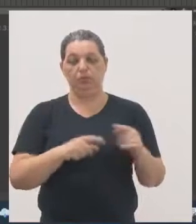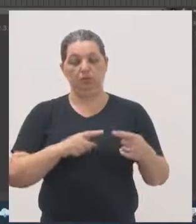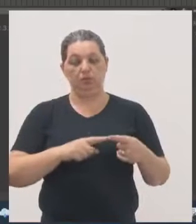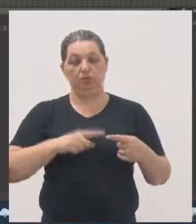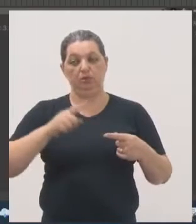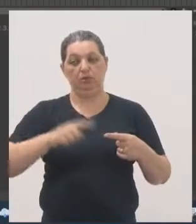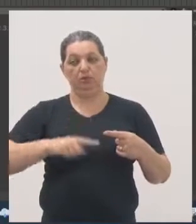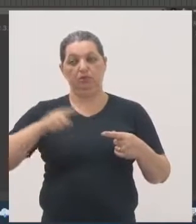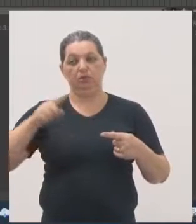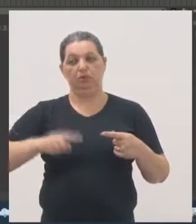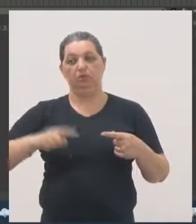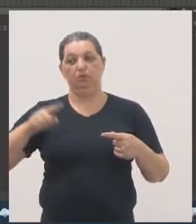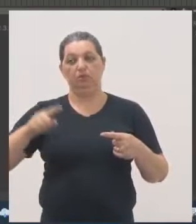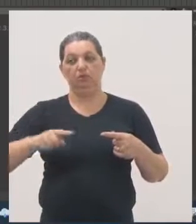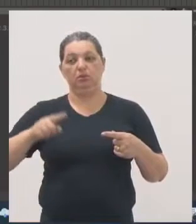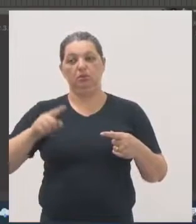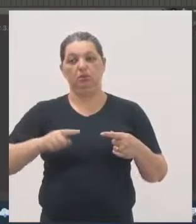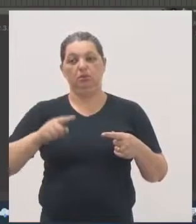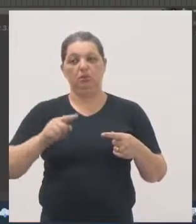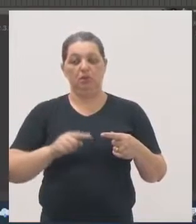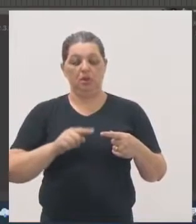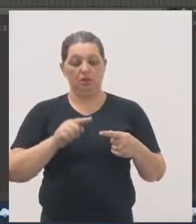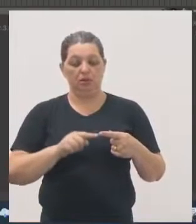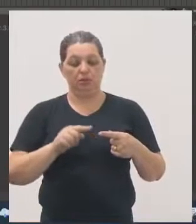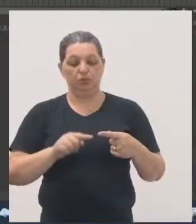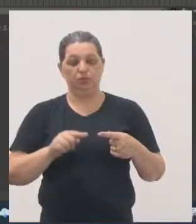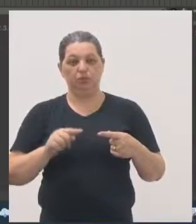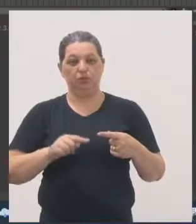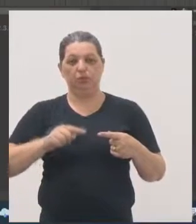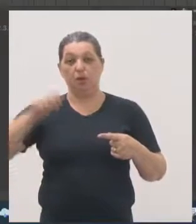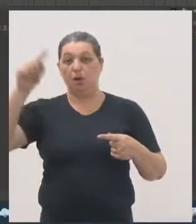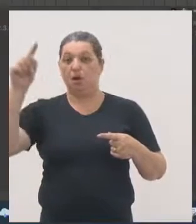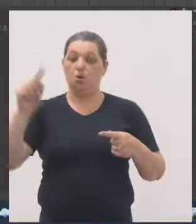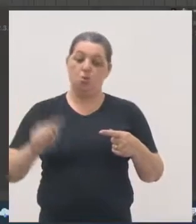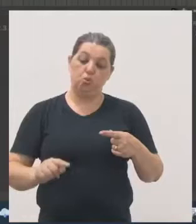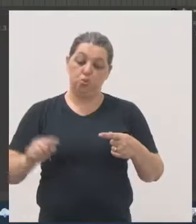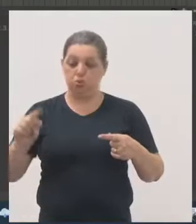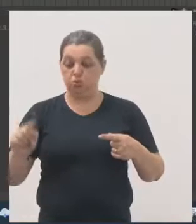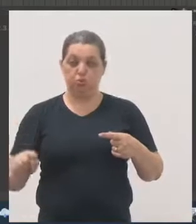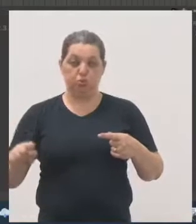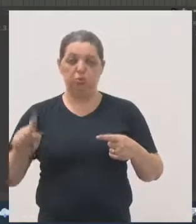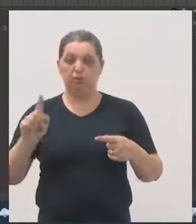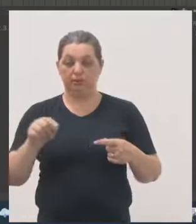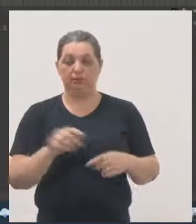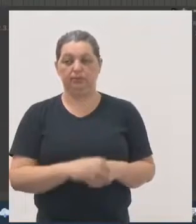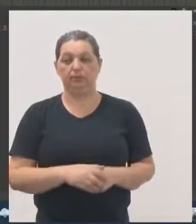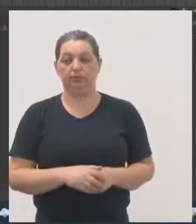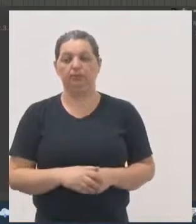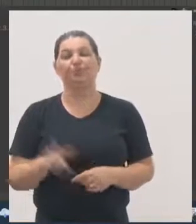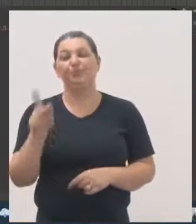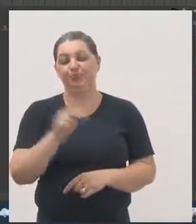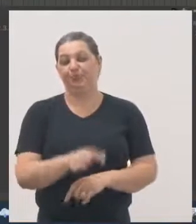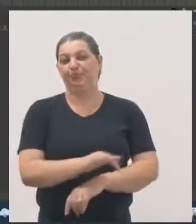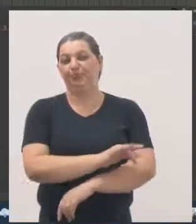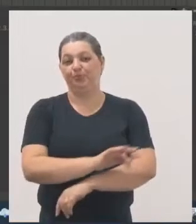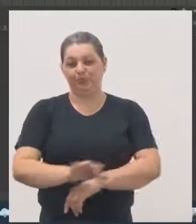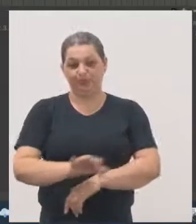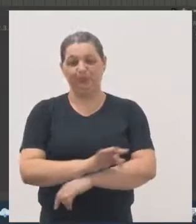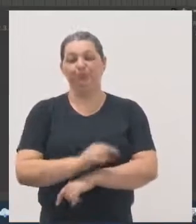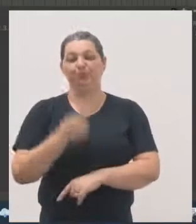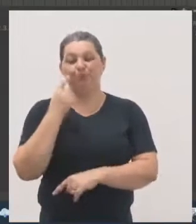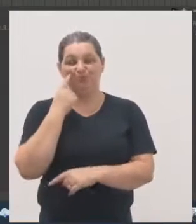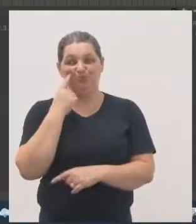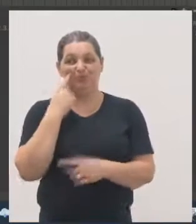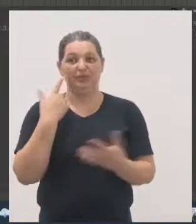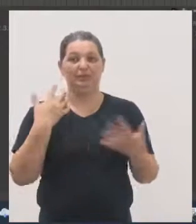sonoras... Elas é praticamente uma aula de física. Vão fazer... aí os professores de física... eu tô aqui